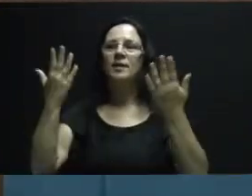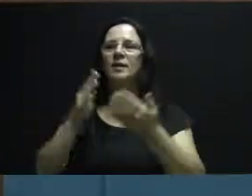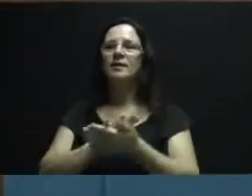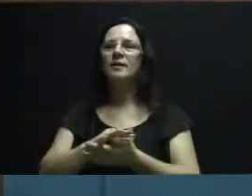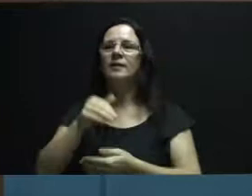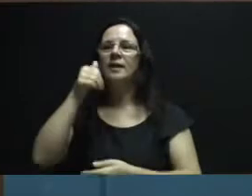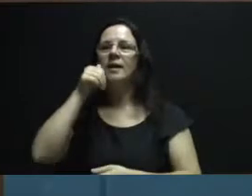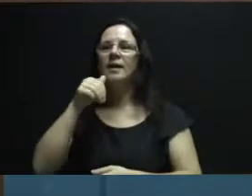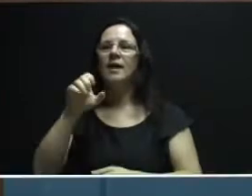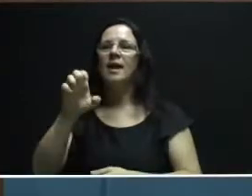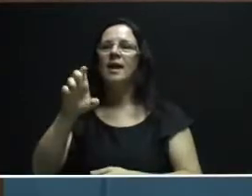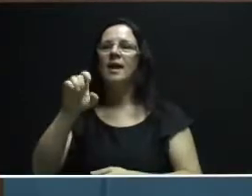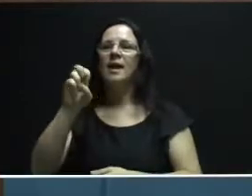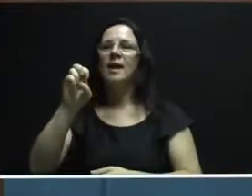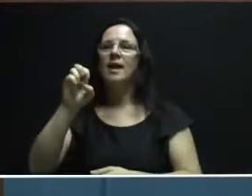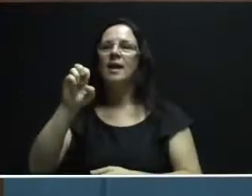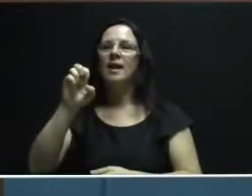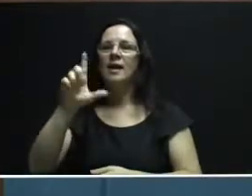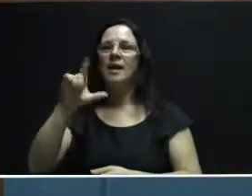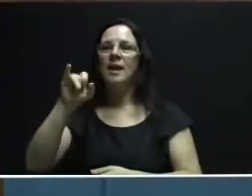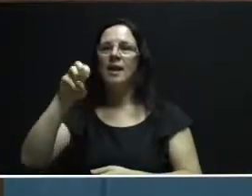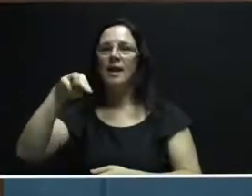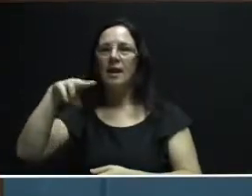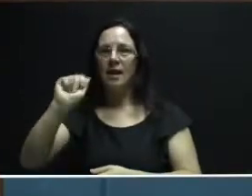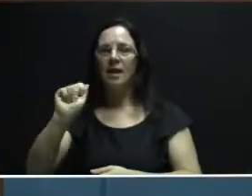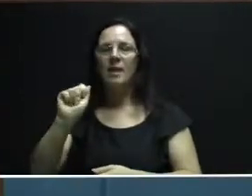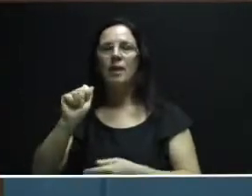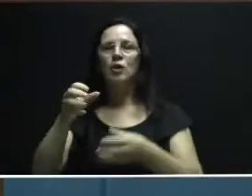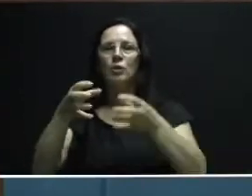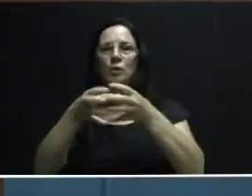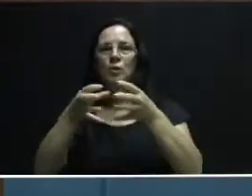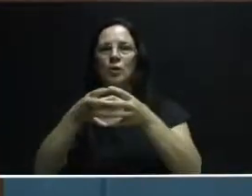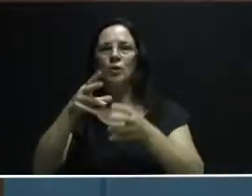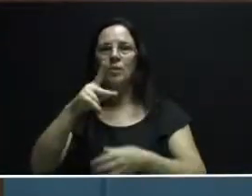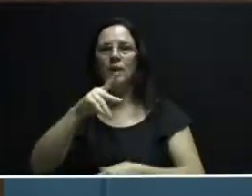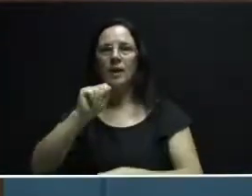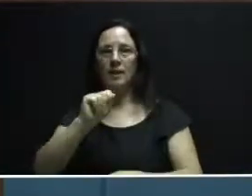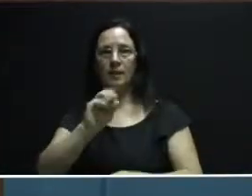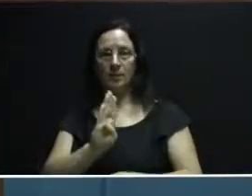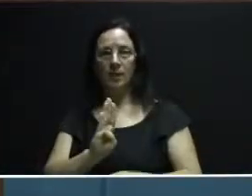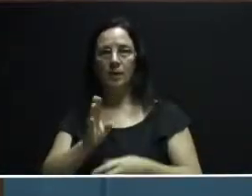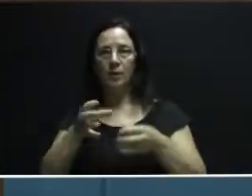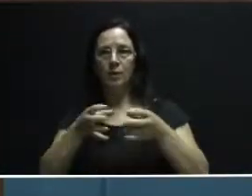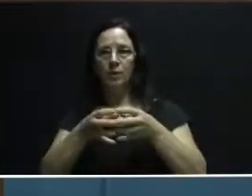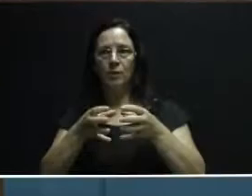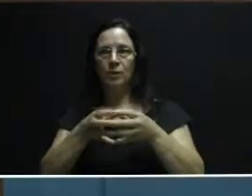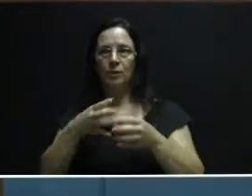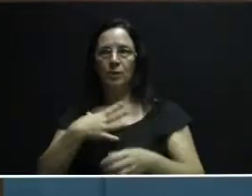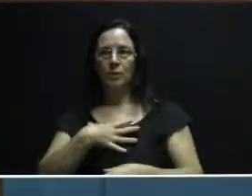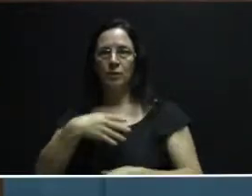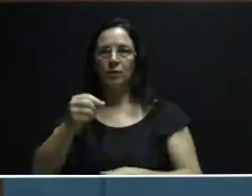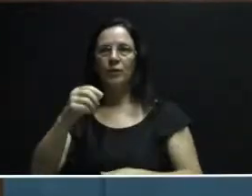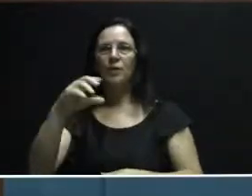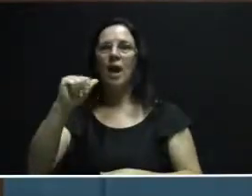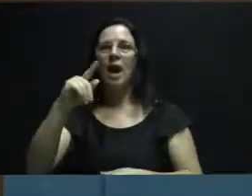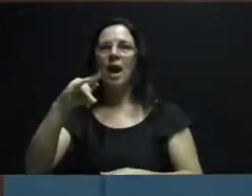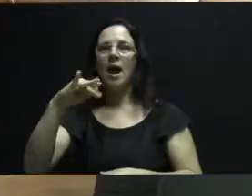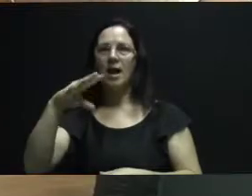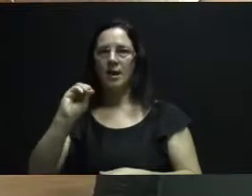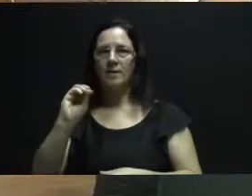Elina Gomes, indicada pela bancada do PSB, representada pelo seu filho Acácio.